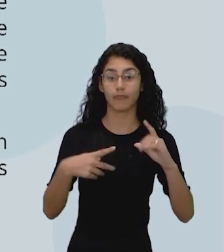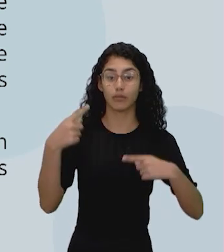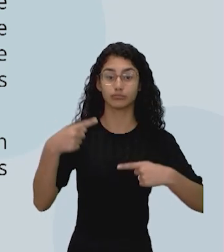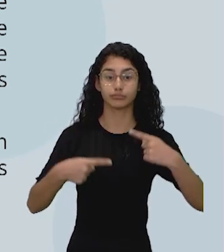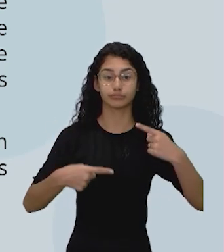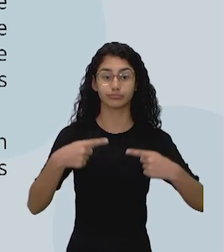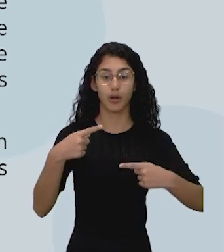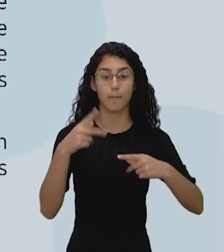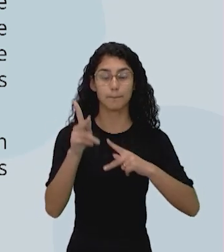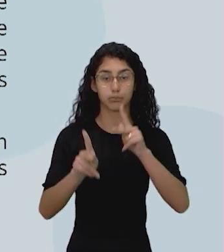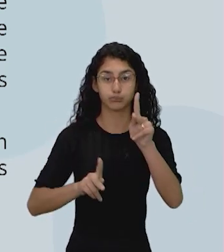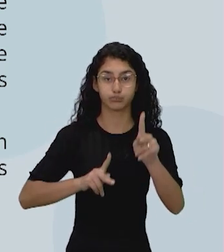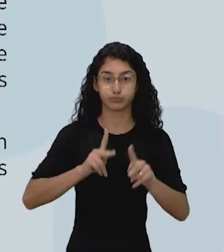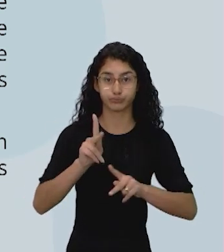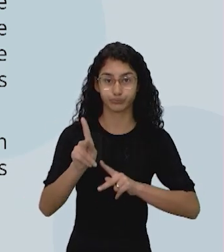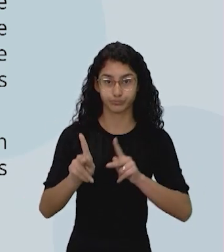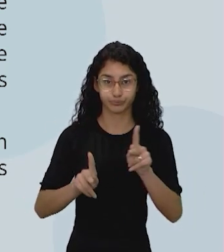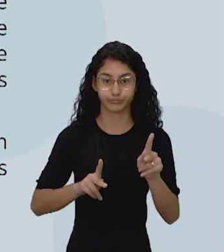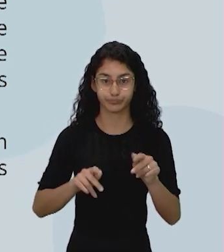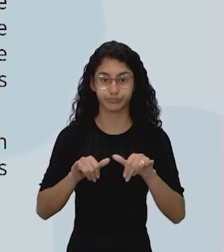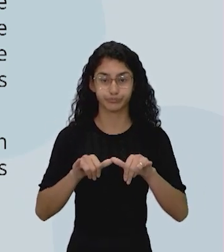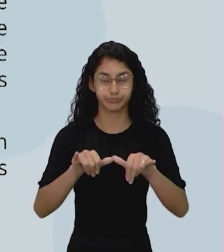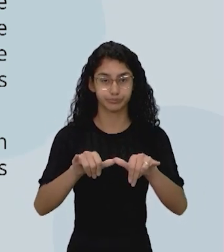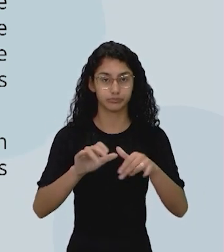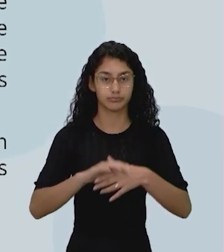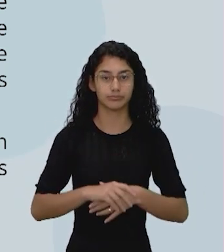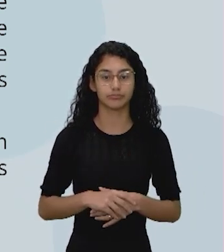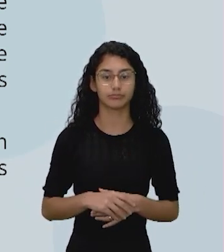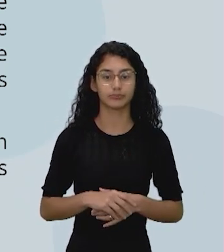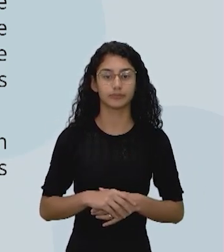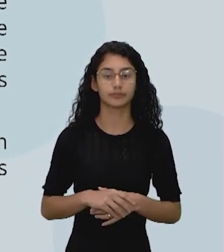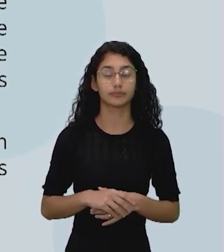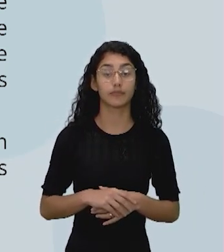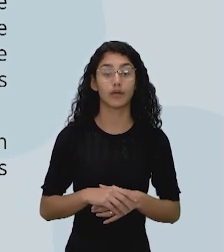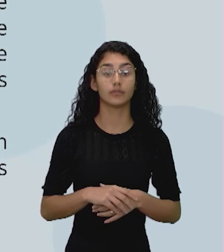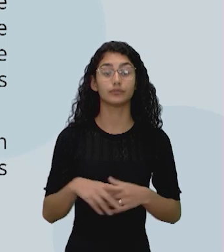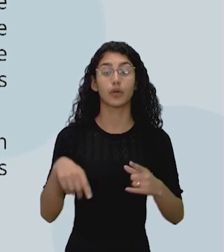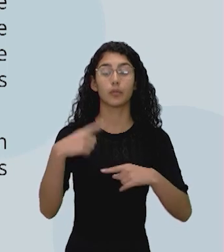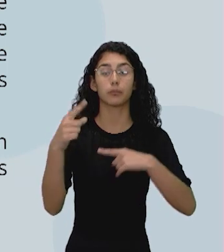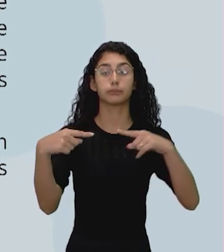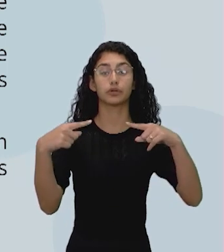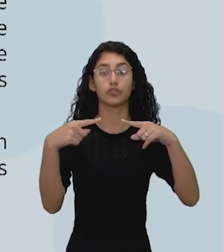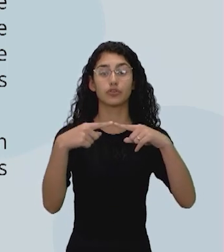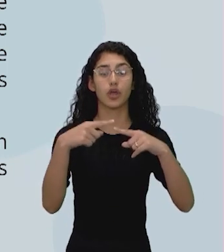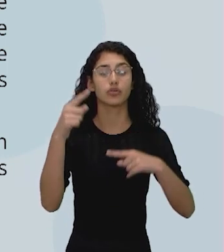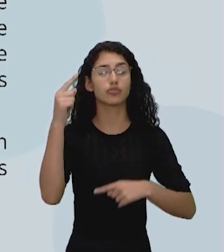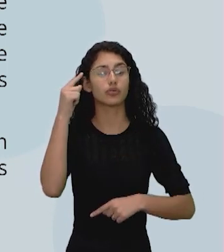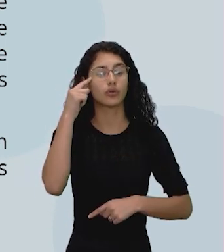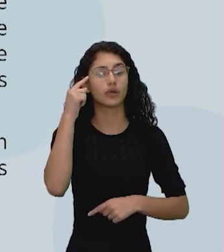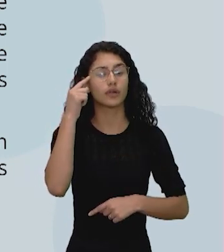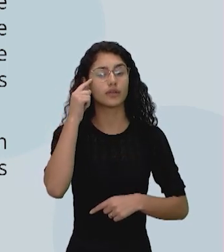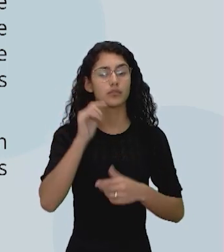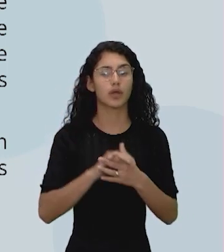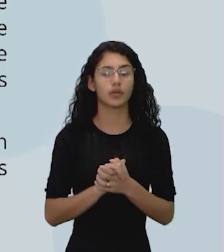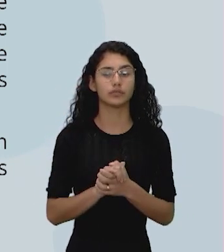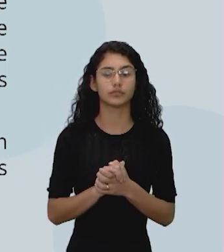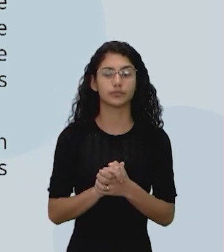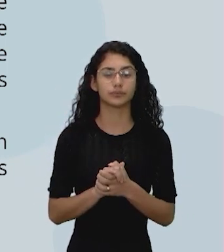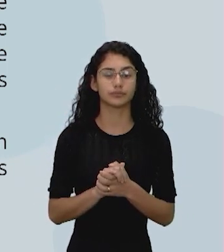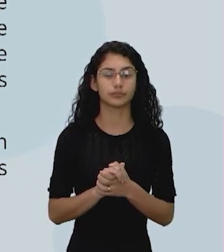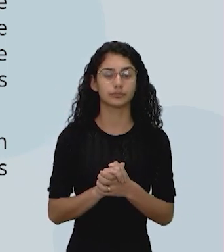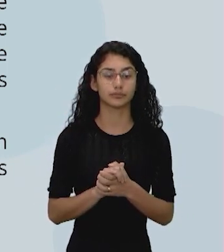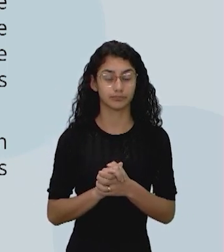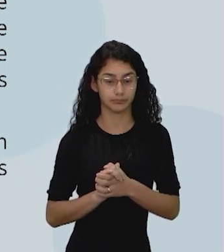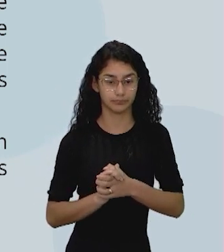populações, das mercadorias. Então vamos pular, né? E vamos falar do objeto de conhecimento, que é processos de gentrificação em